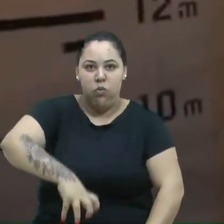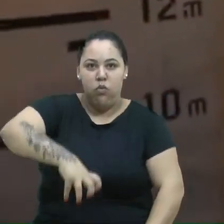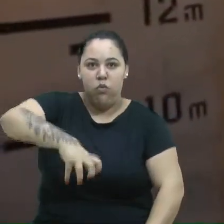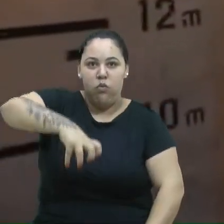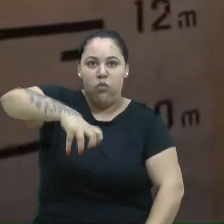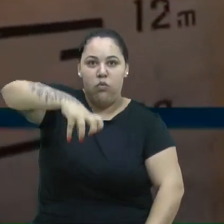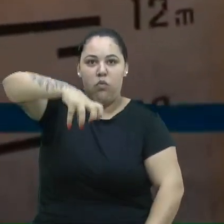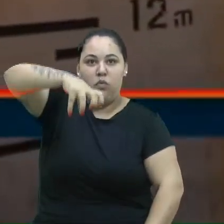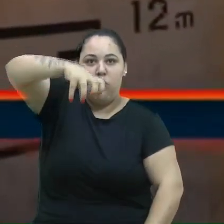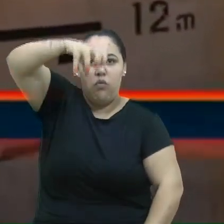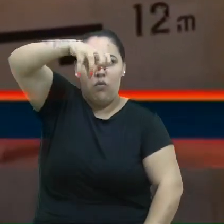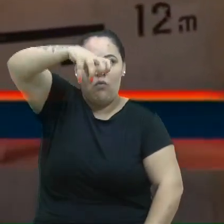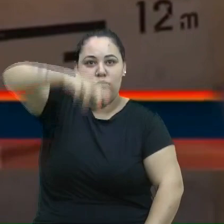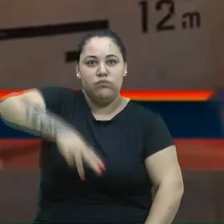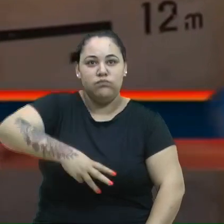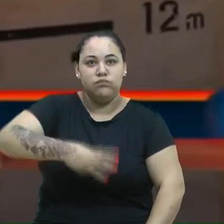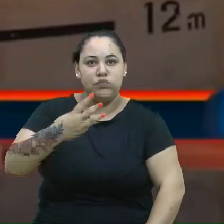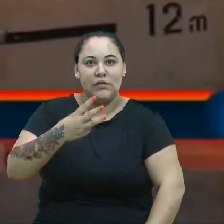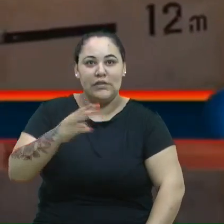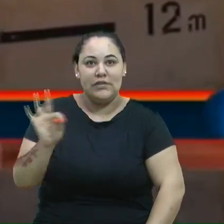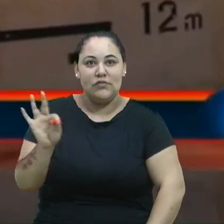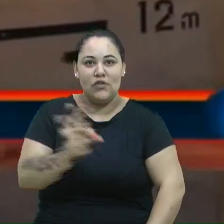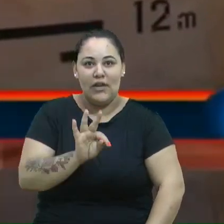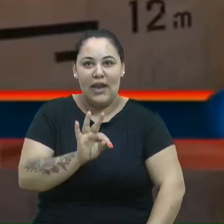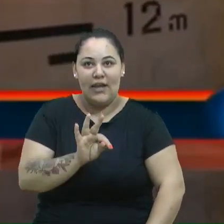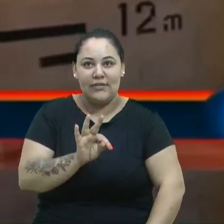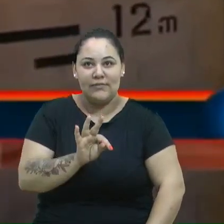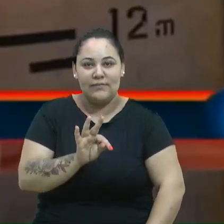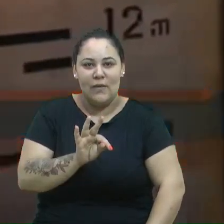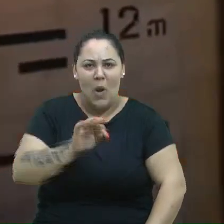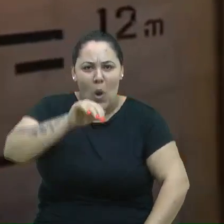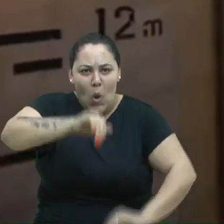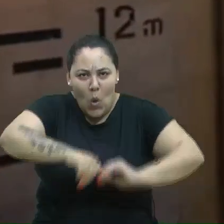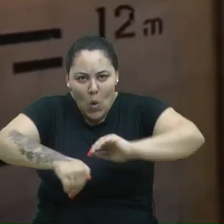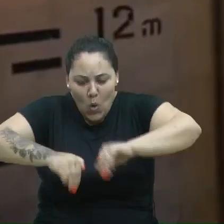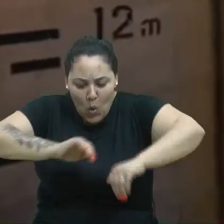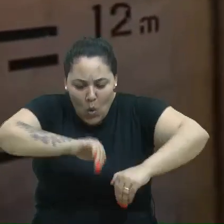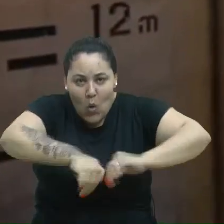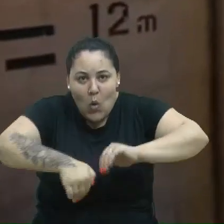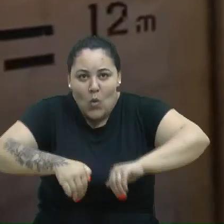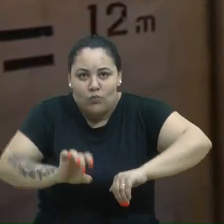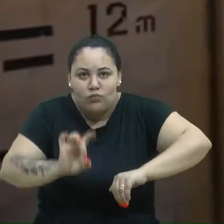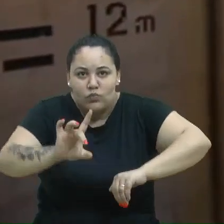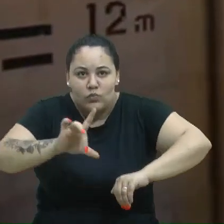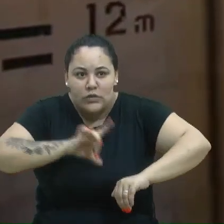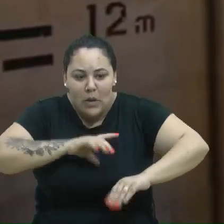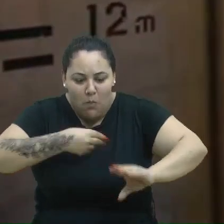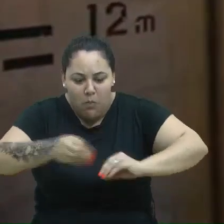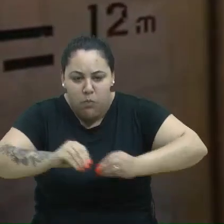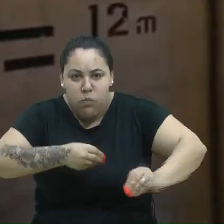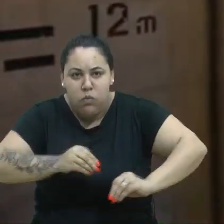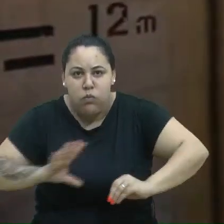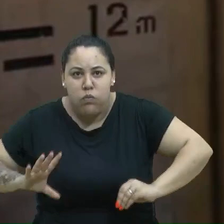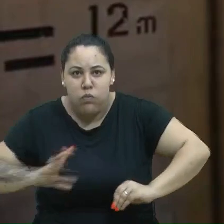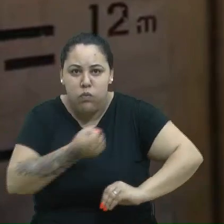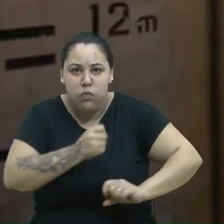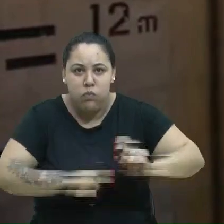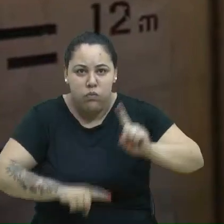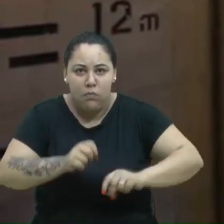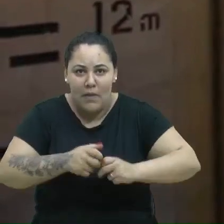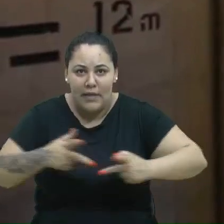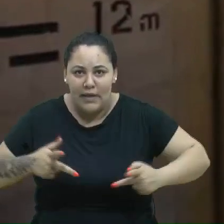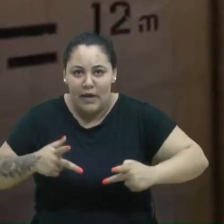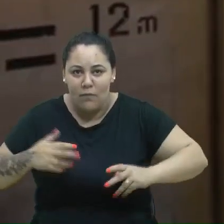transportar até 3 toneladas de carga. Lá no fundo, só tem plástico. Todo esse material vai para uma